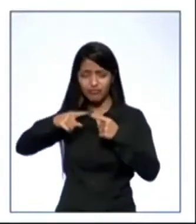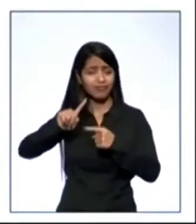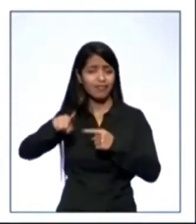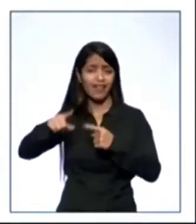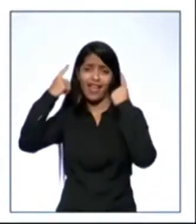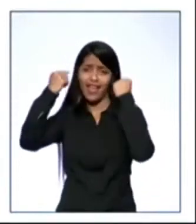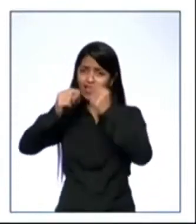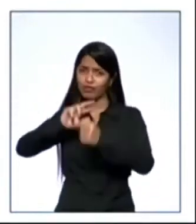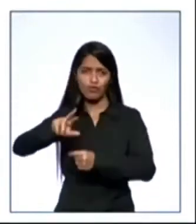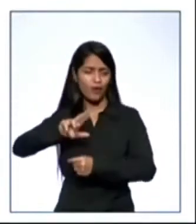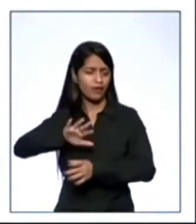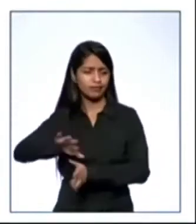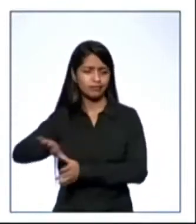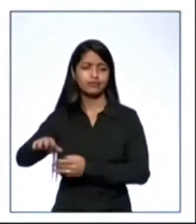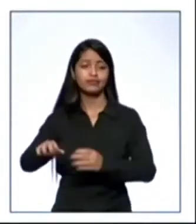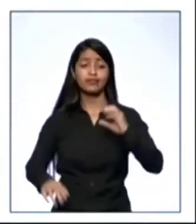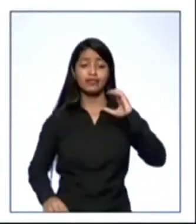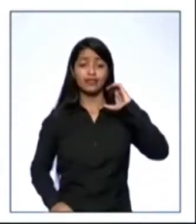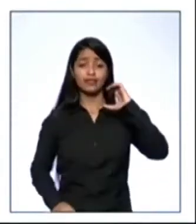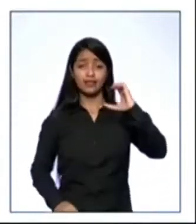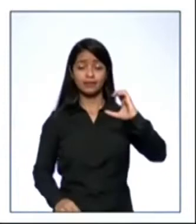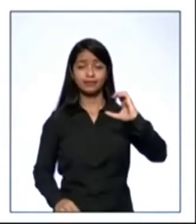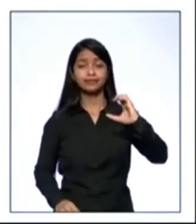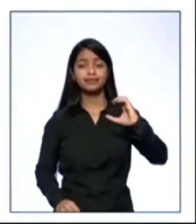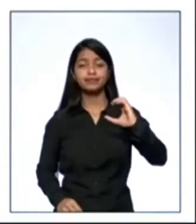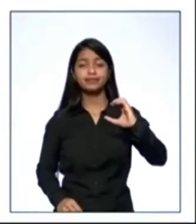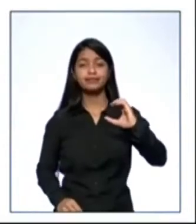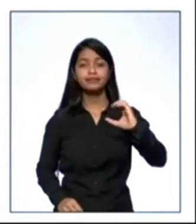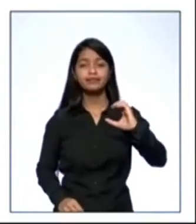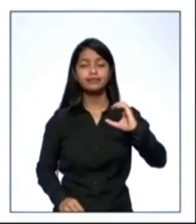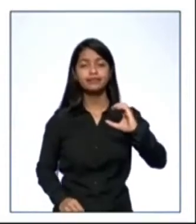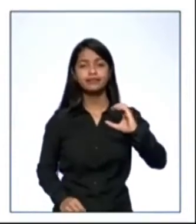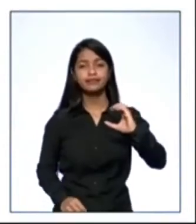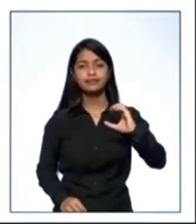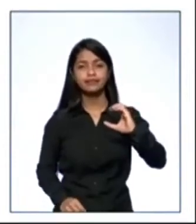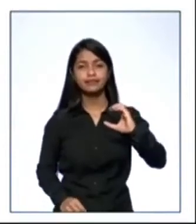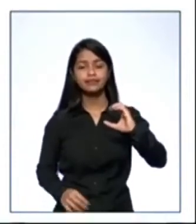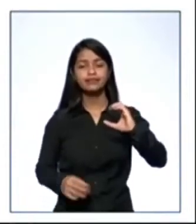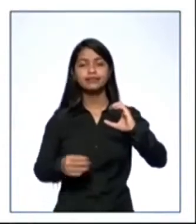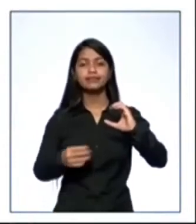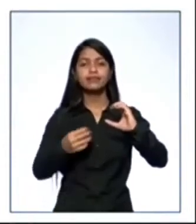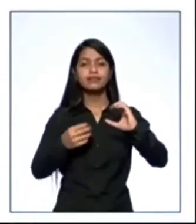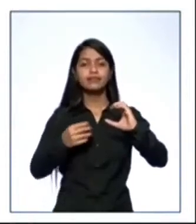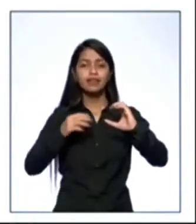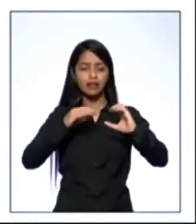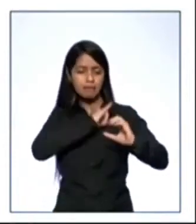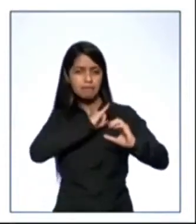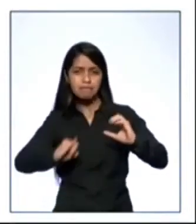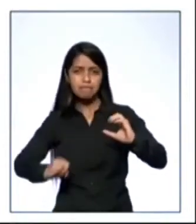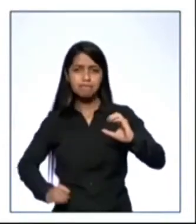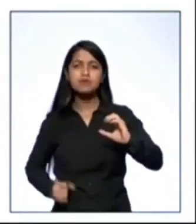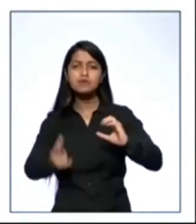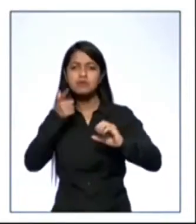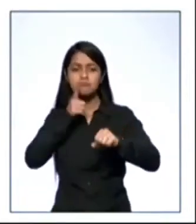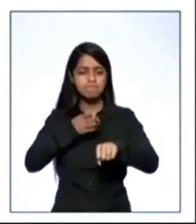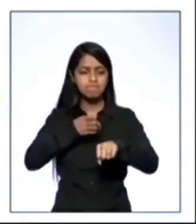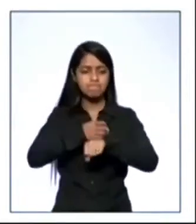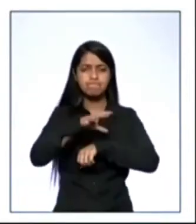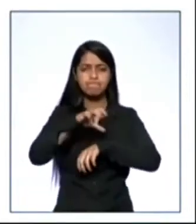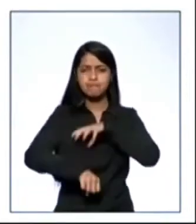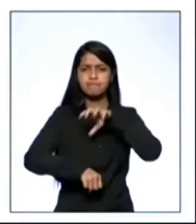correta. Concretização do desígnio, ou seja, do destino, né, do mundo e da sua